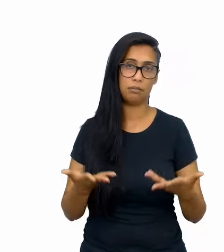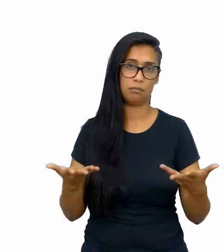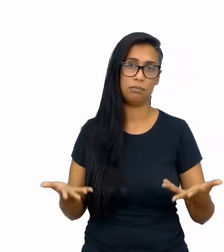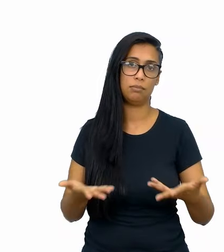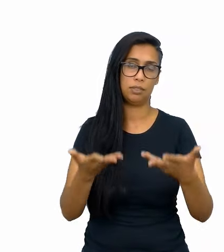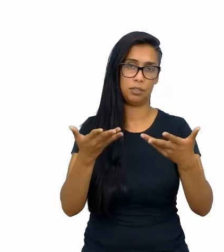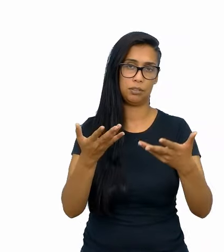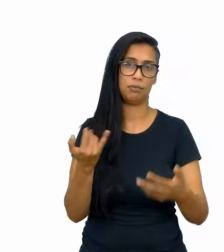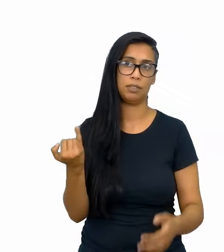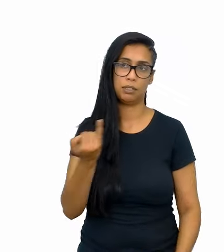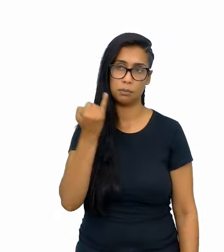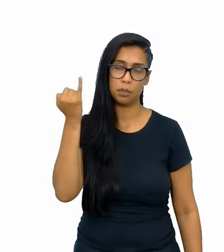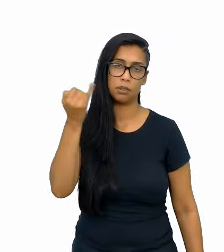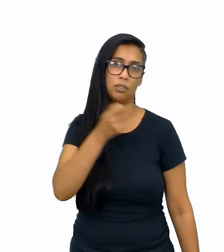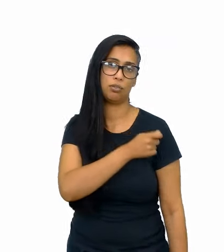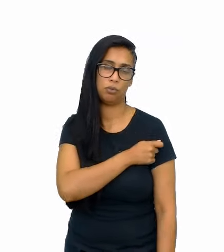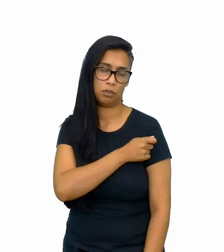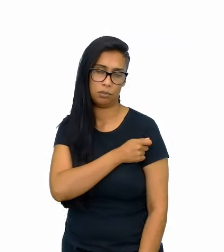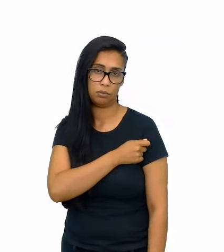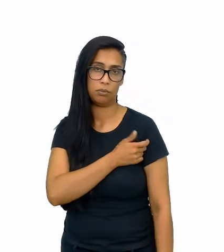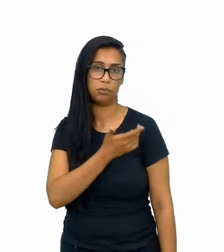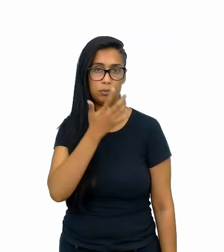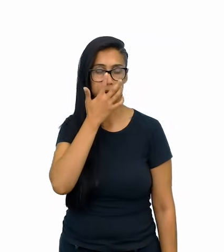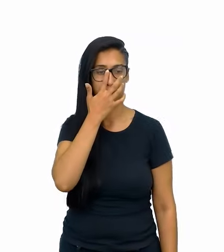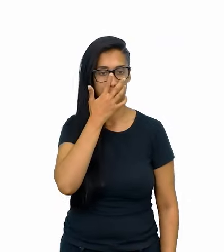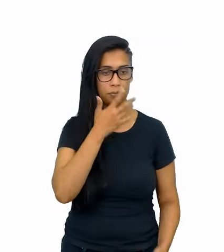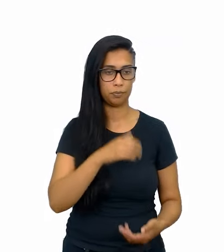elementos, para que eles consigam